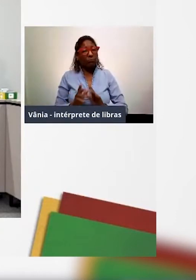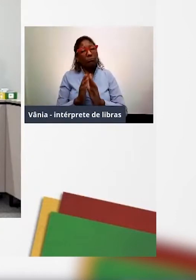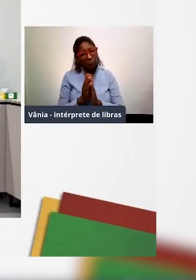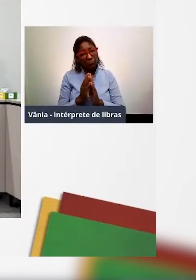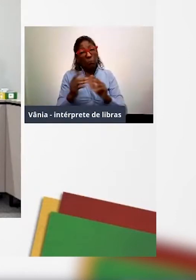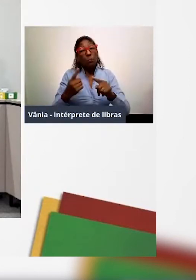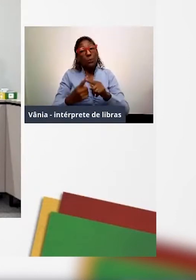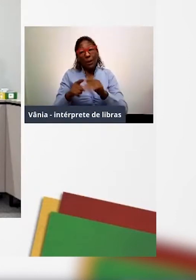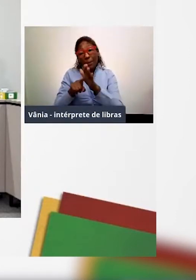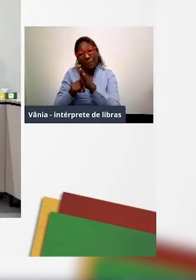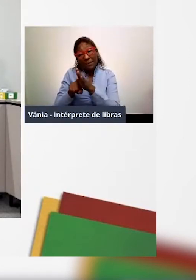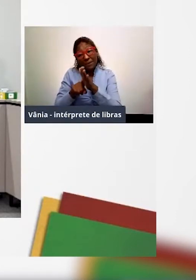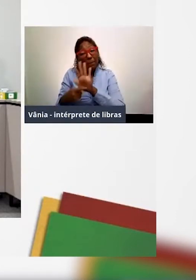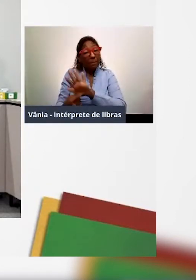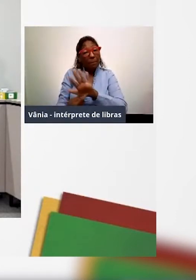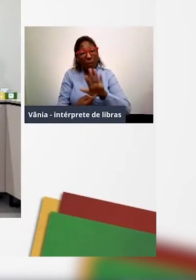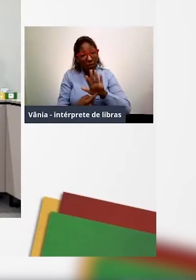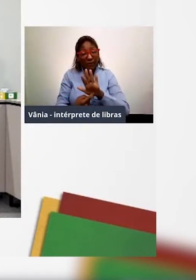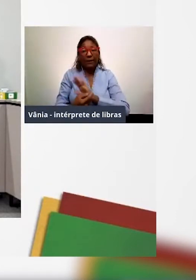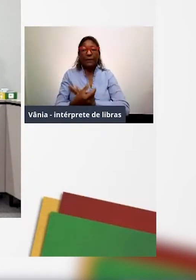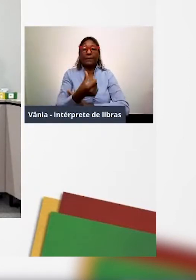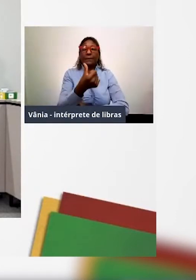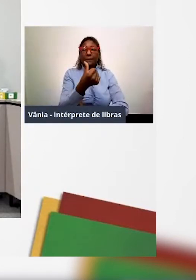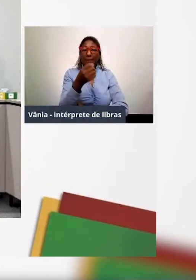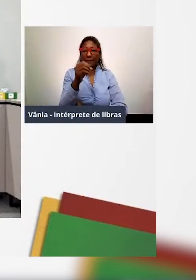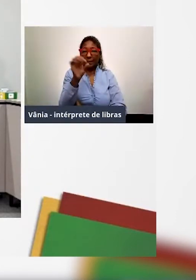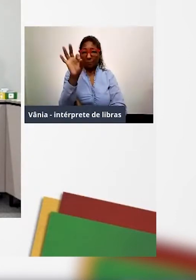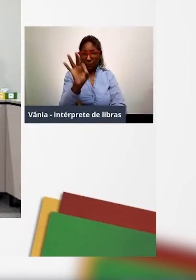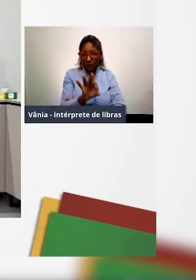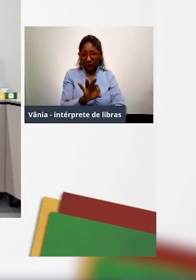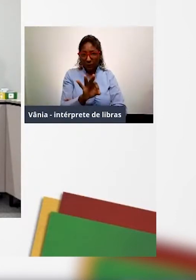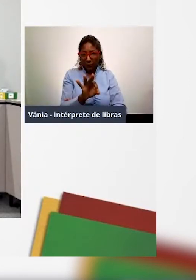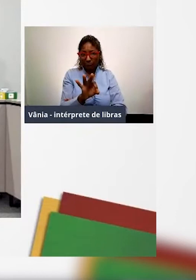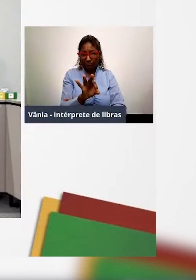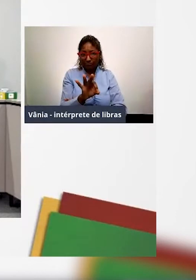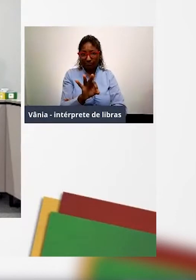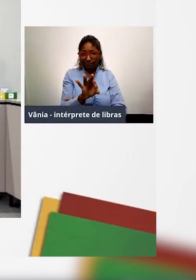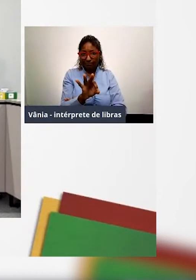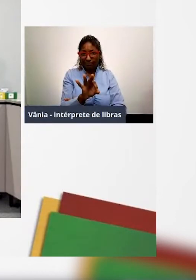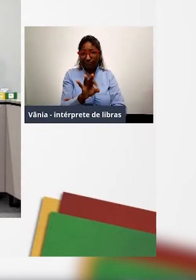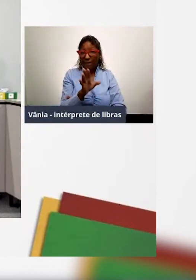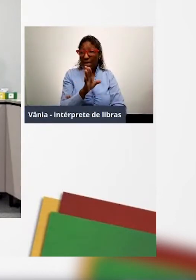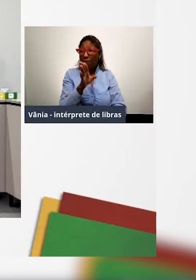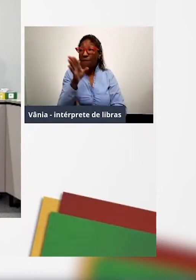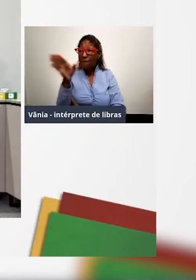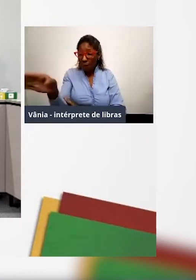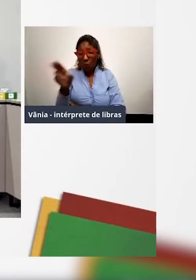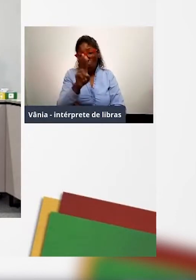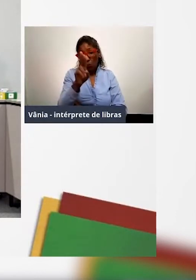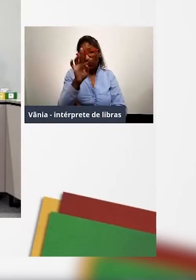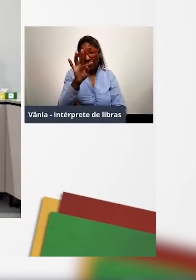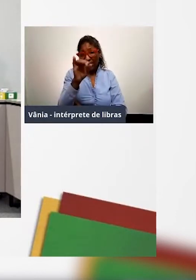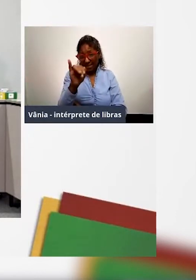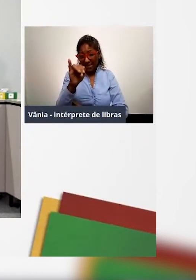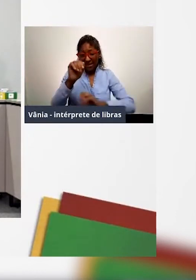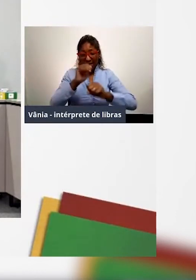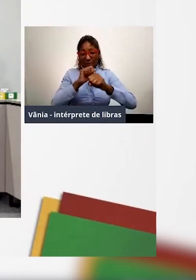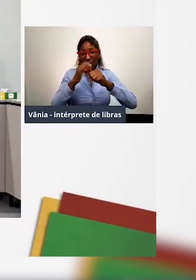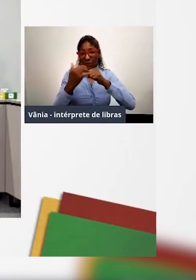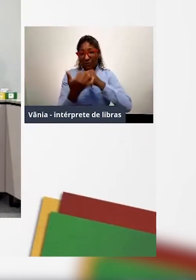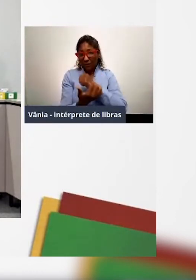indicam cerca de 60% daqueles que vão para a UTI com